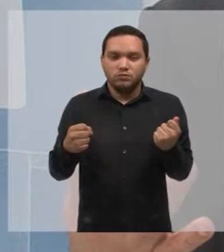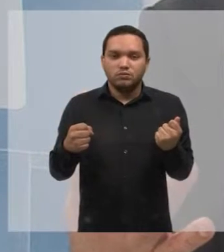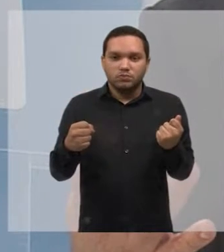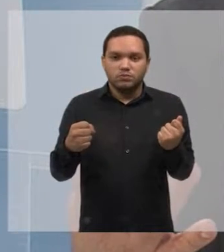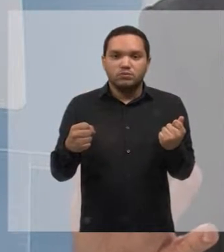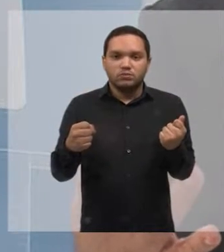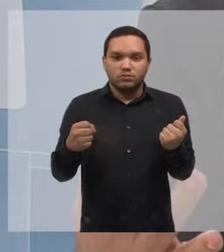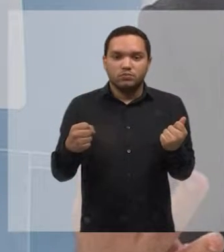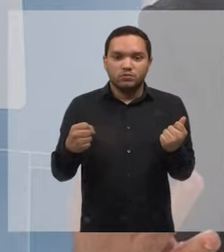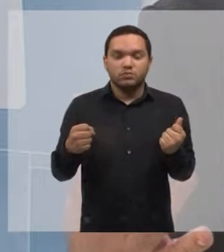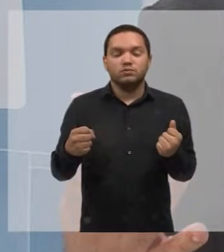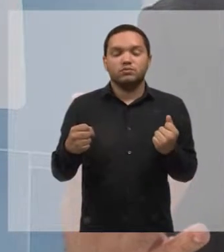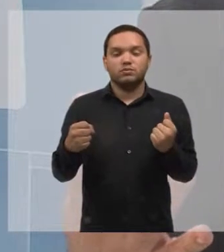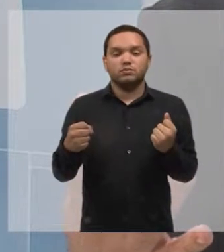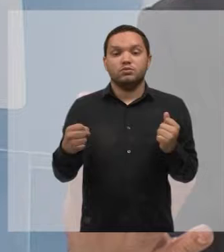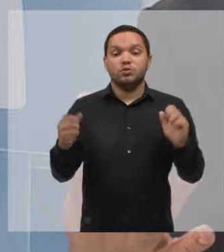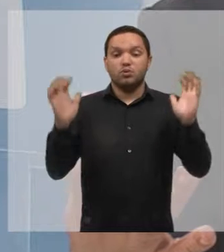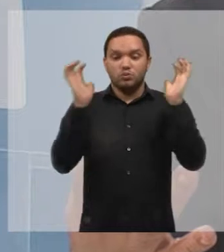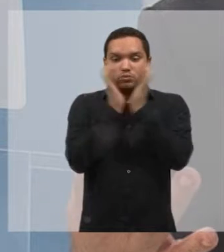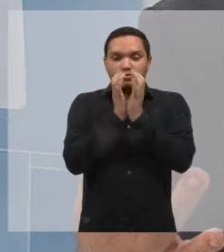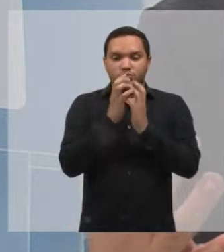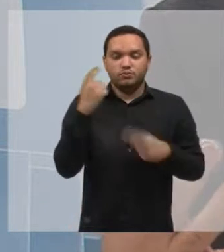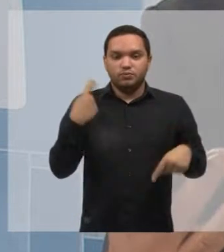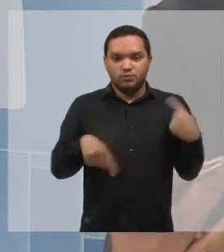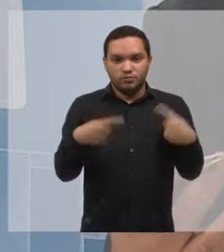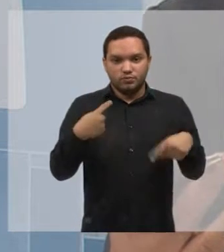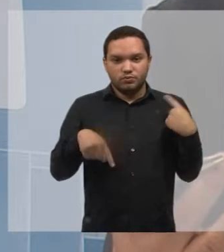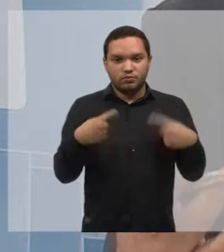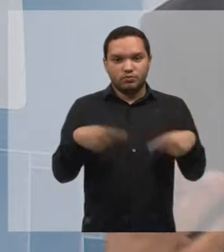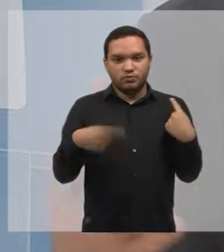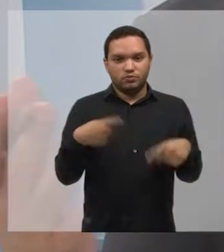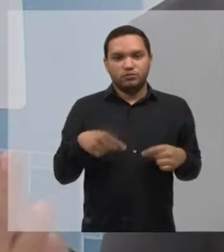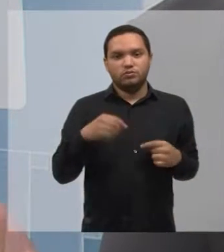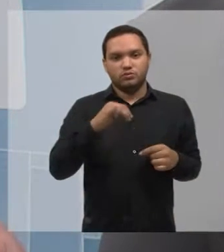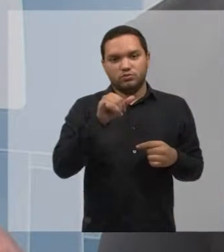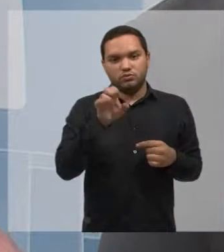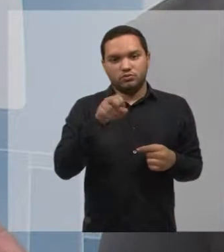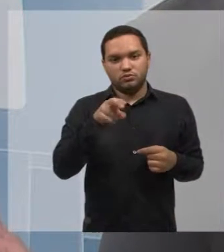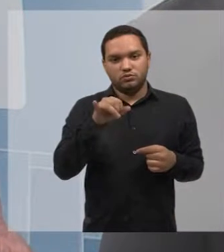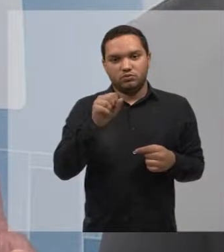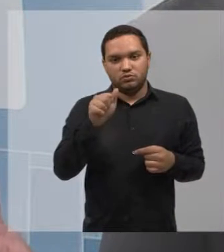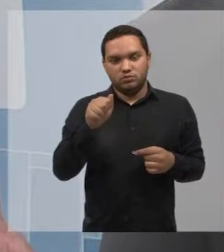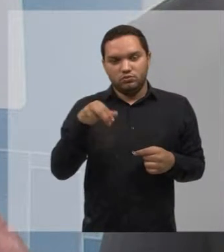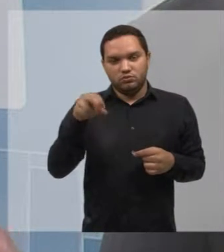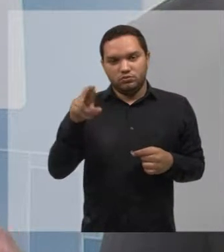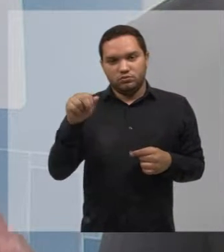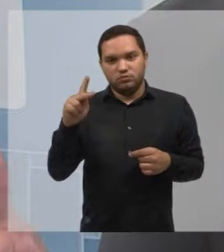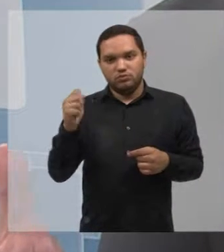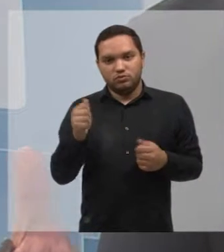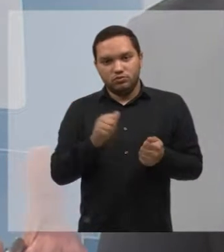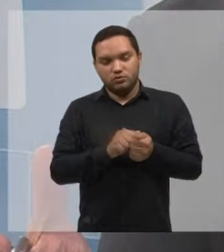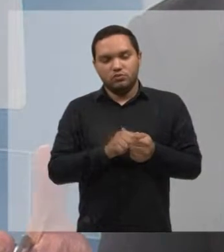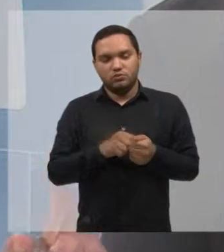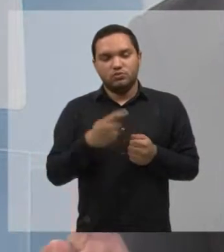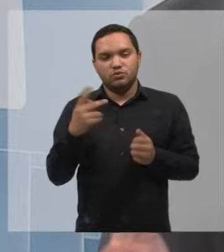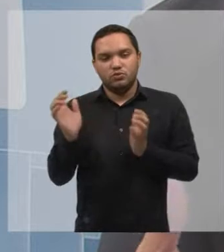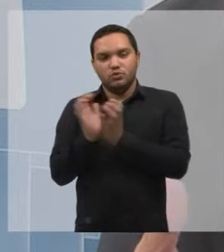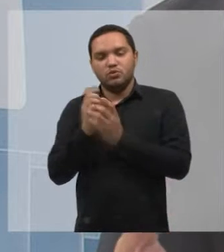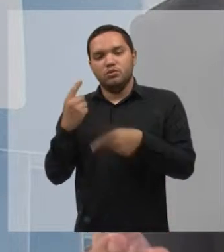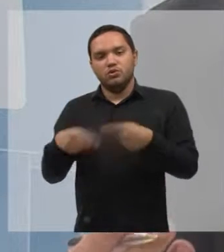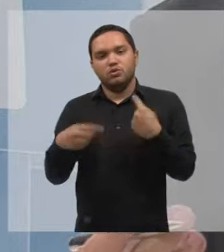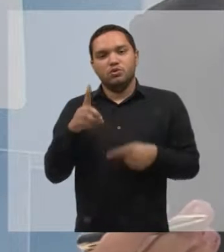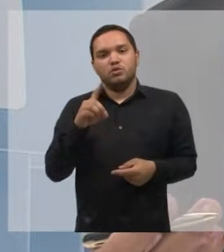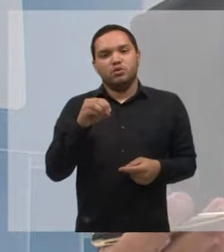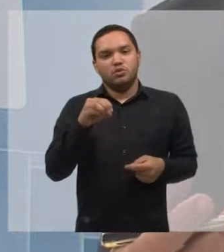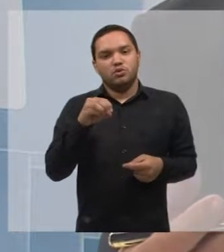grupo político do Genessia Noronha, junto com o grupo político do Domingos Filho, e chegaram com